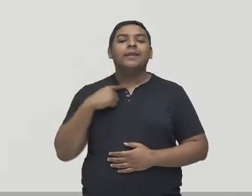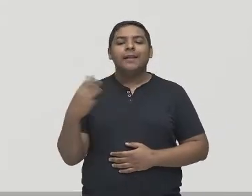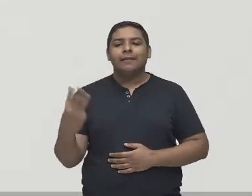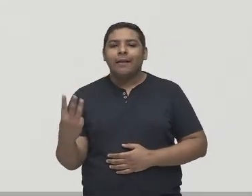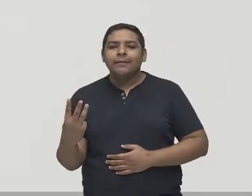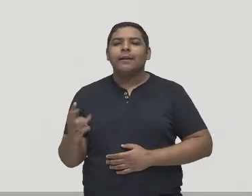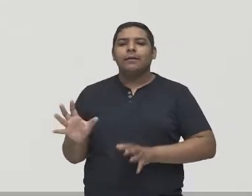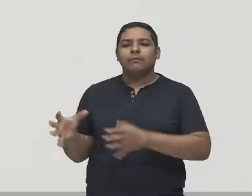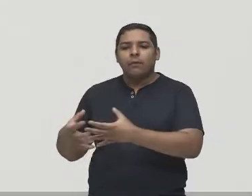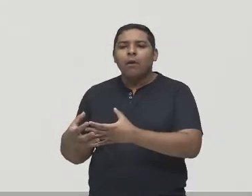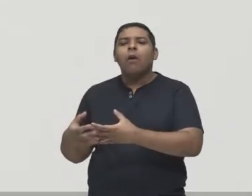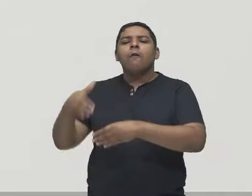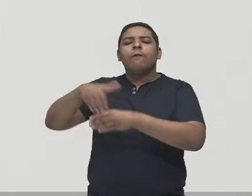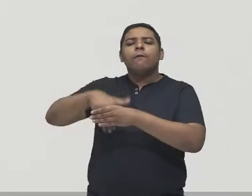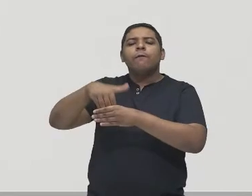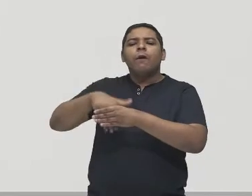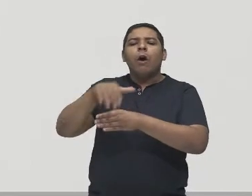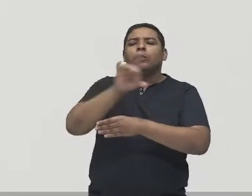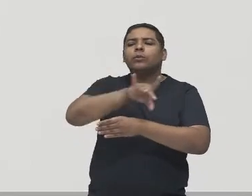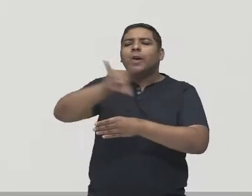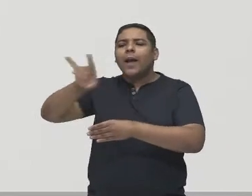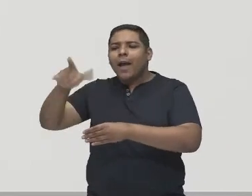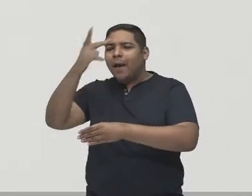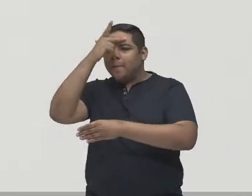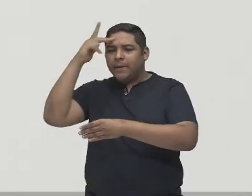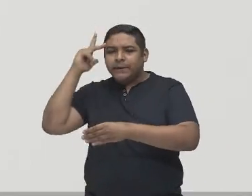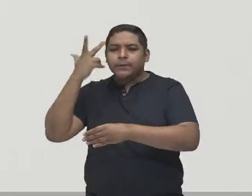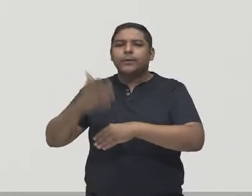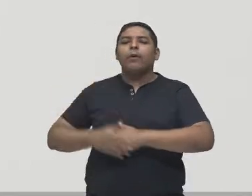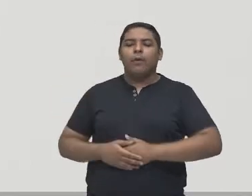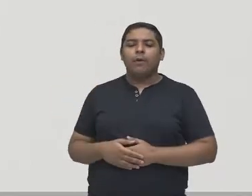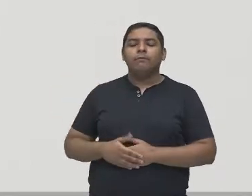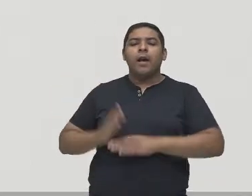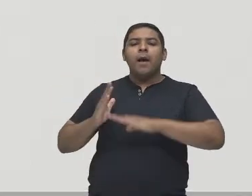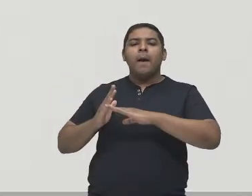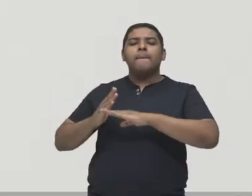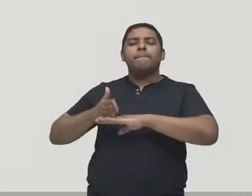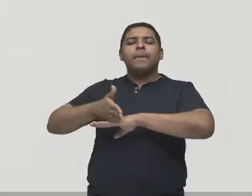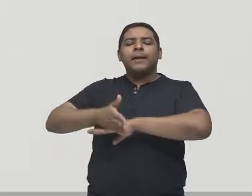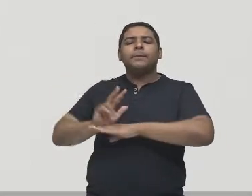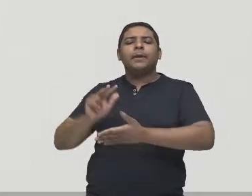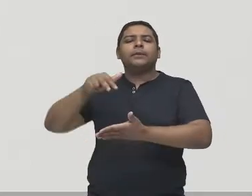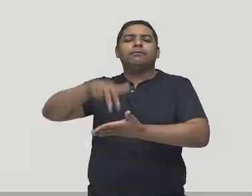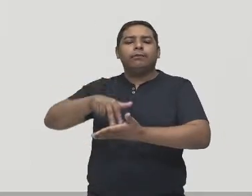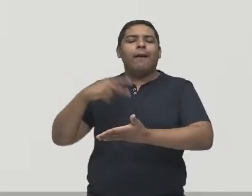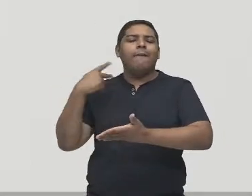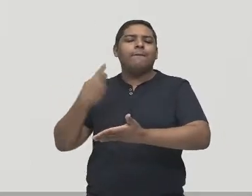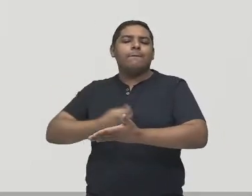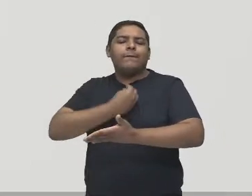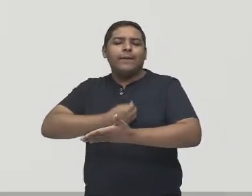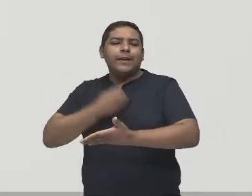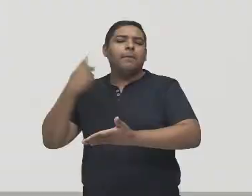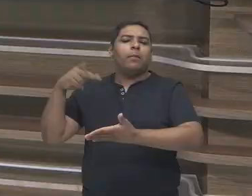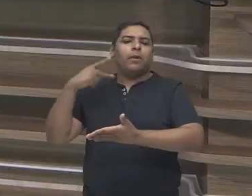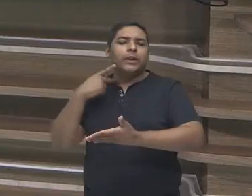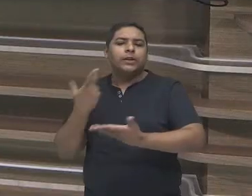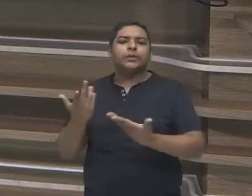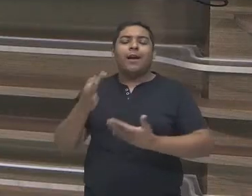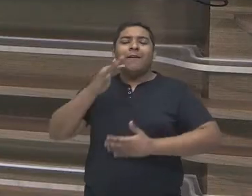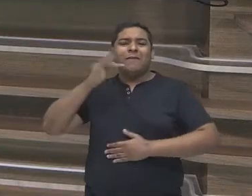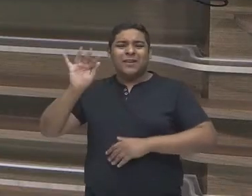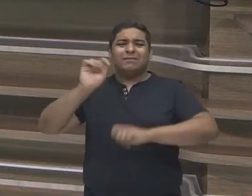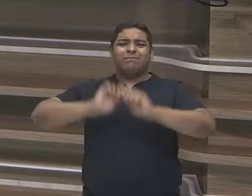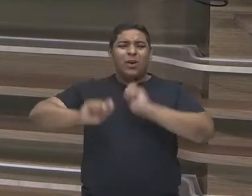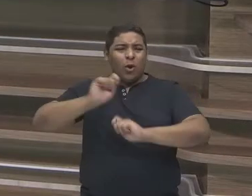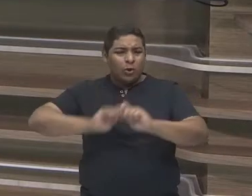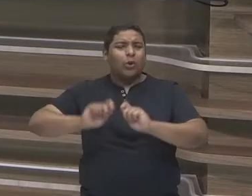voto individual. Lembre-se também que nesse momento a França vinha ali de uma situação muito complicada. Eles vão passar por um processo econômico